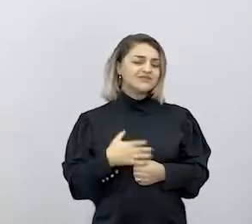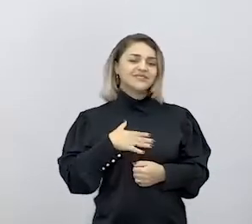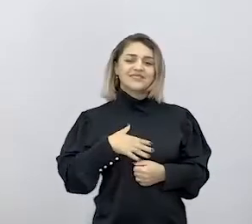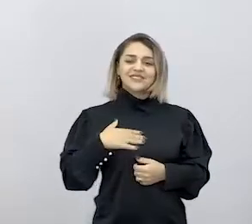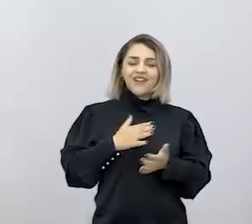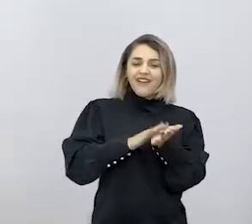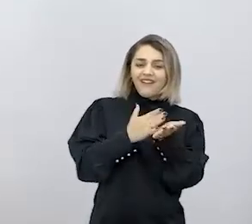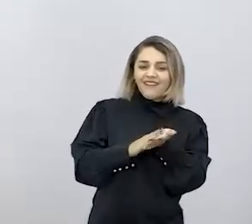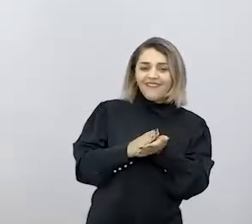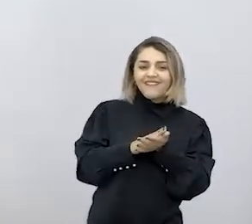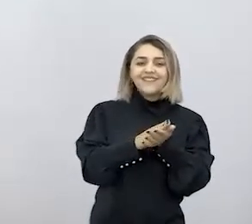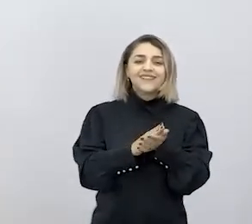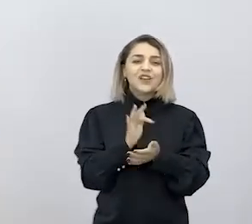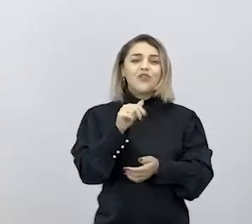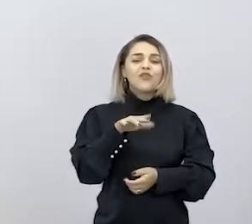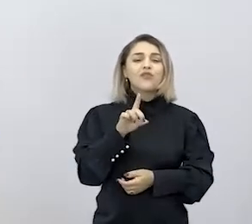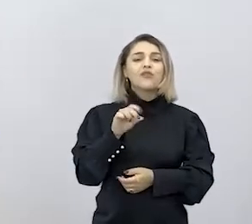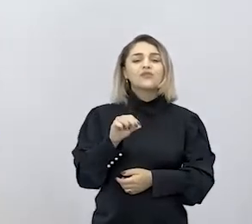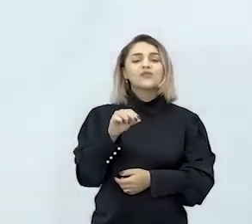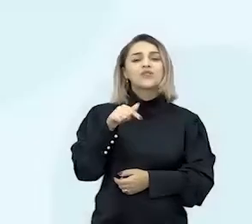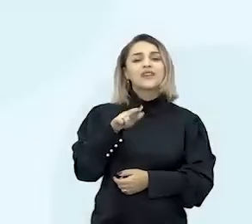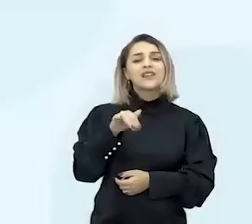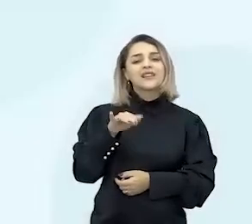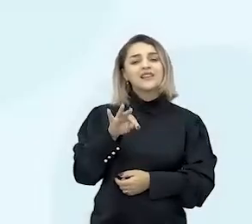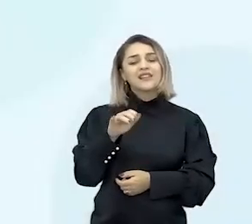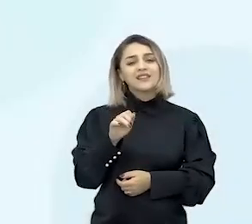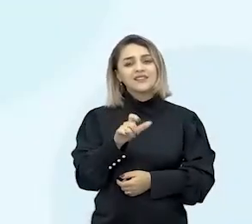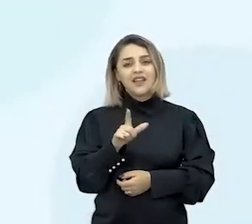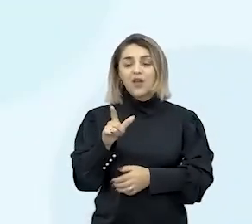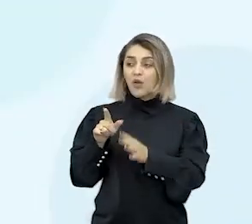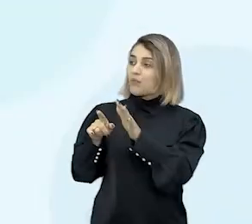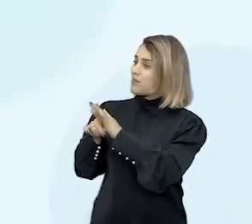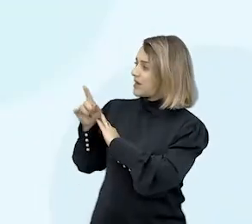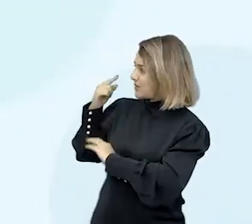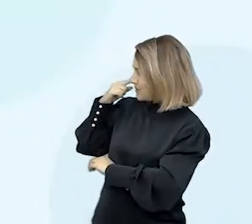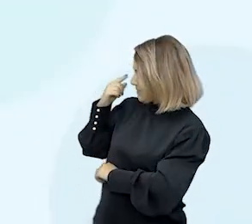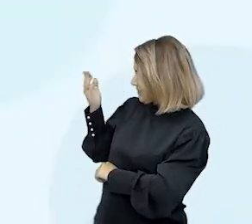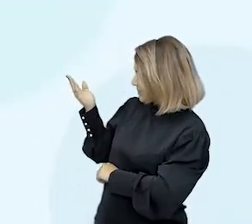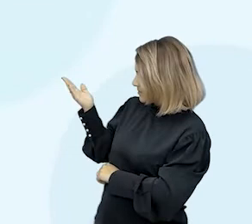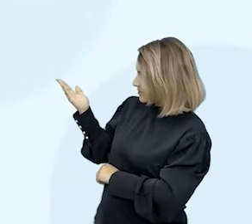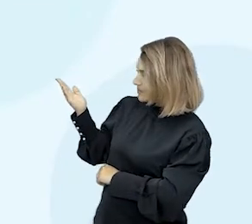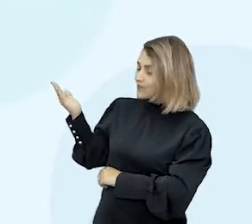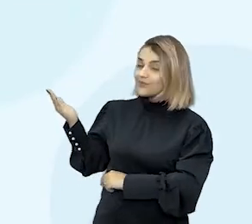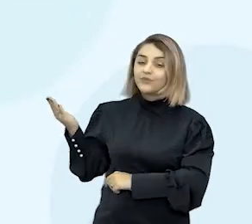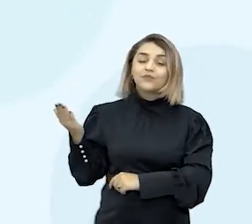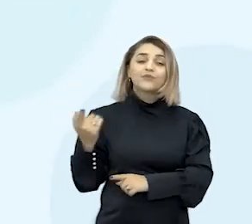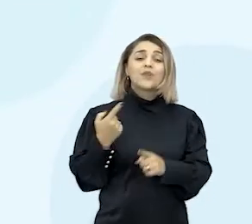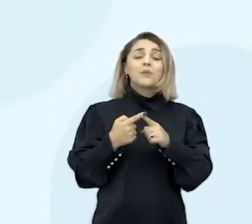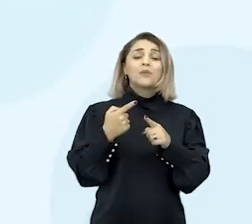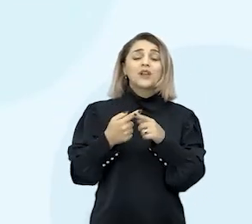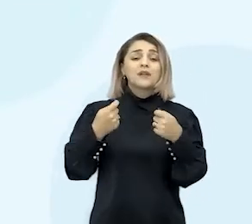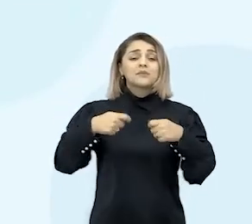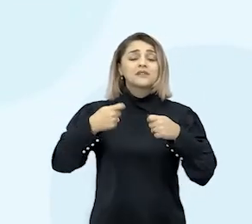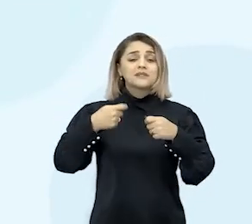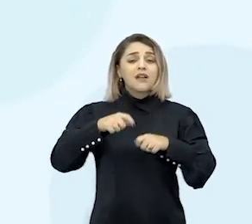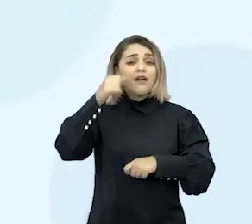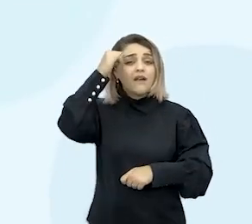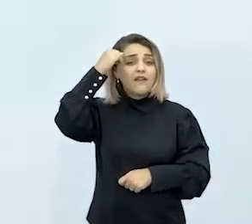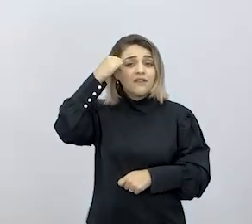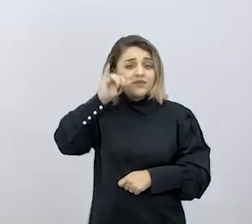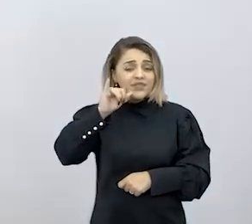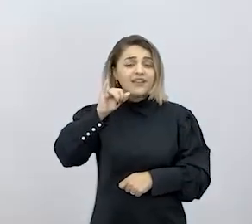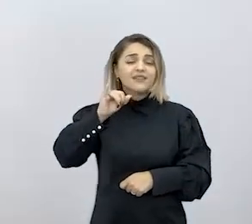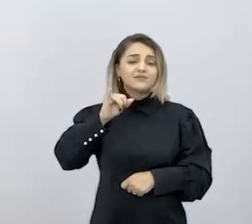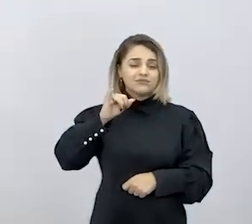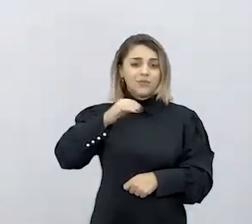Quintal. Pergunta na tela para vocês para terminar essa aula. Por que devemos combater essas ideias ultrapassadas?